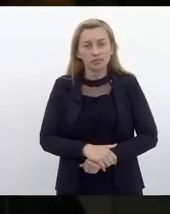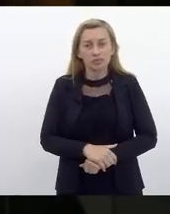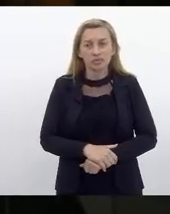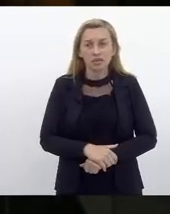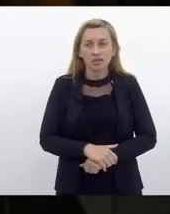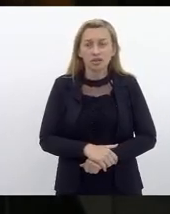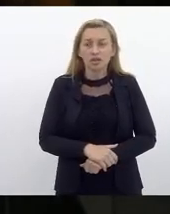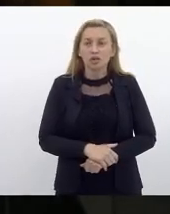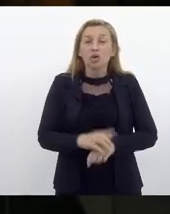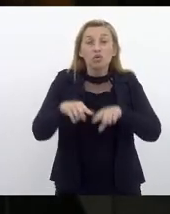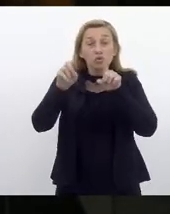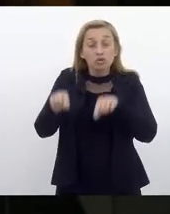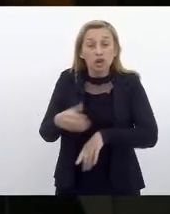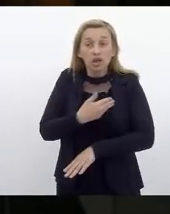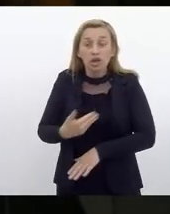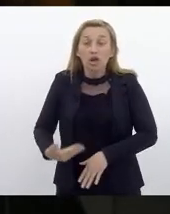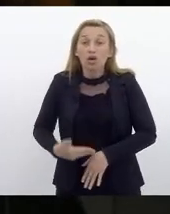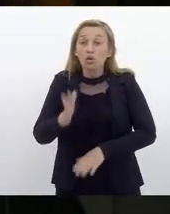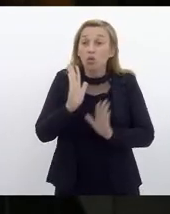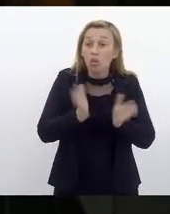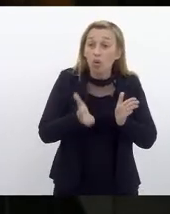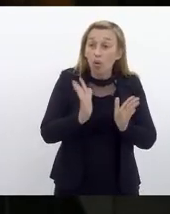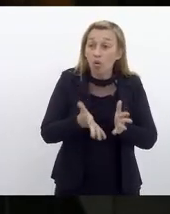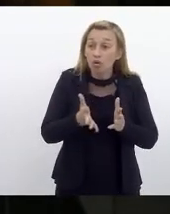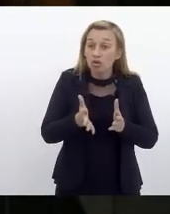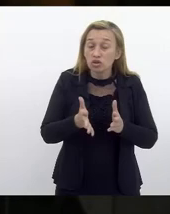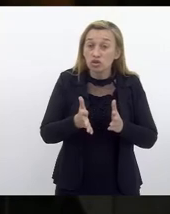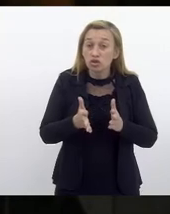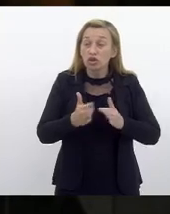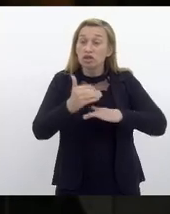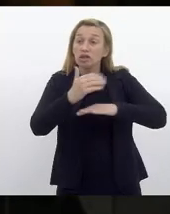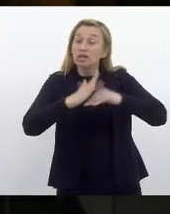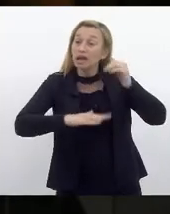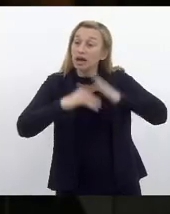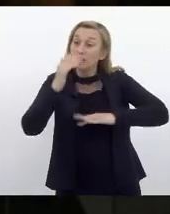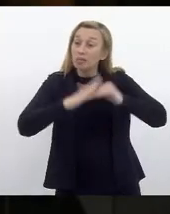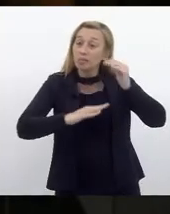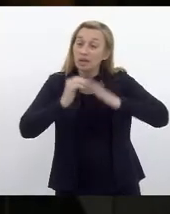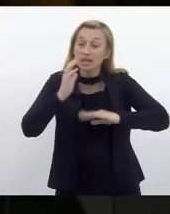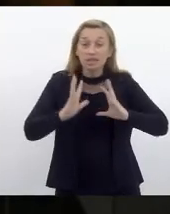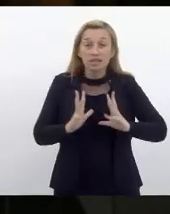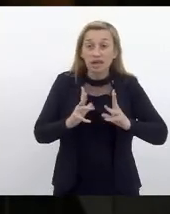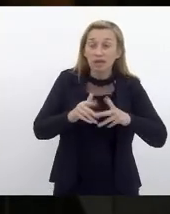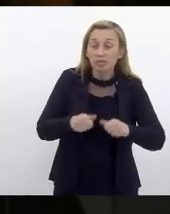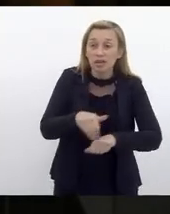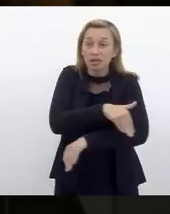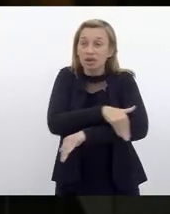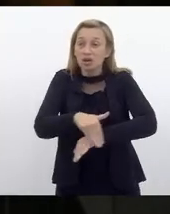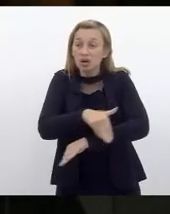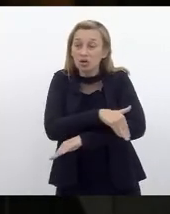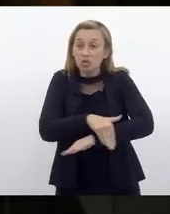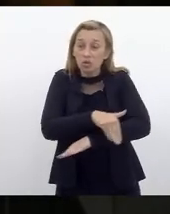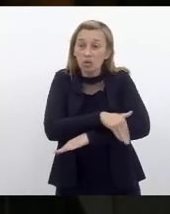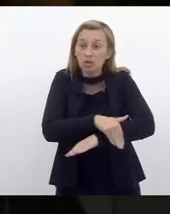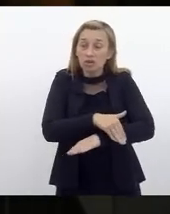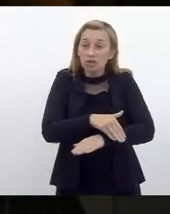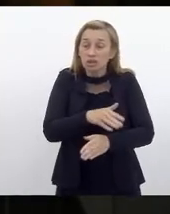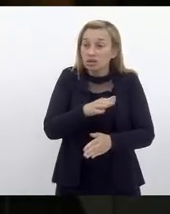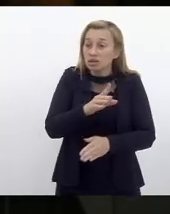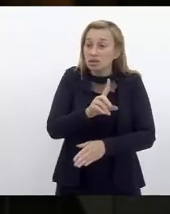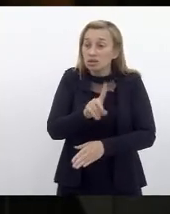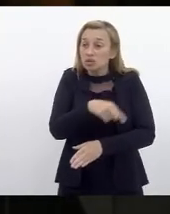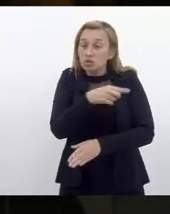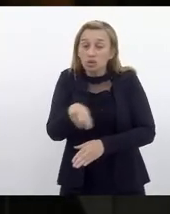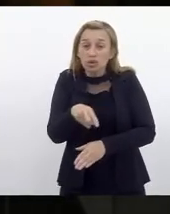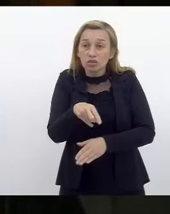Tem funcionário hoje da Conlurb sendo excluído da Conlurb pelo simples fato de estar se manifestando a favor da